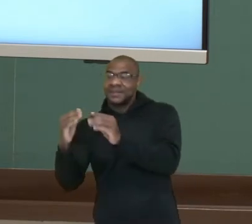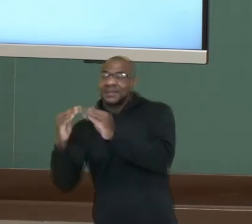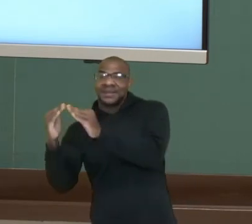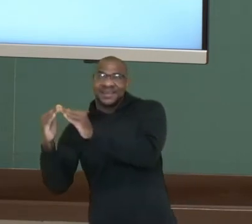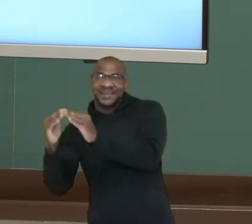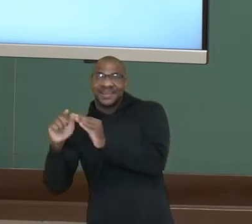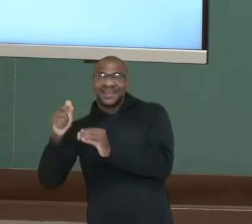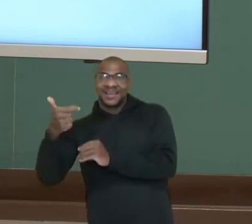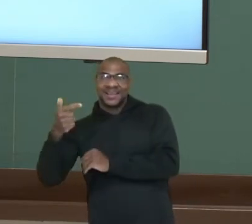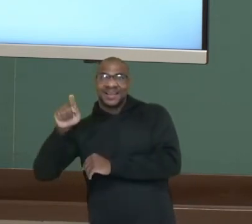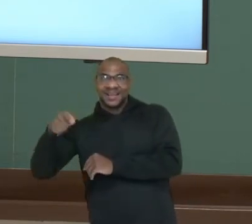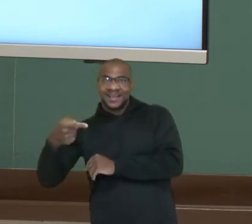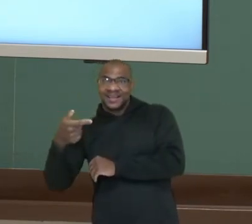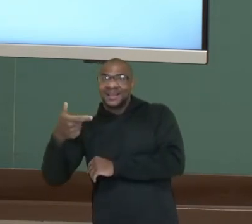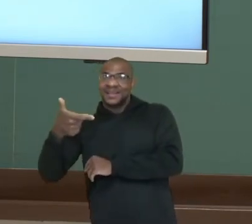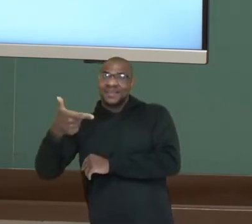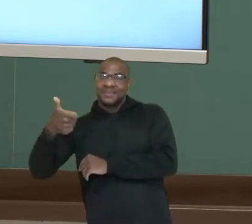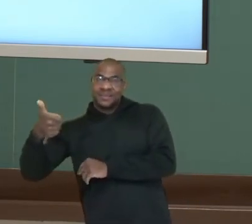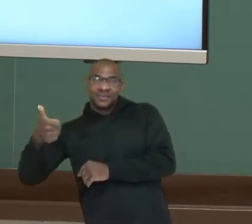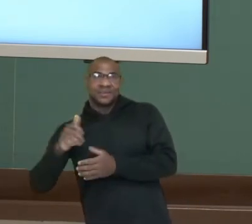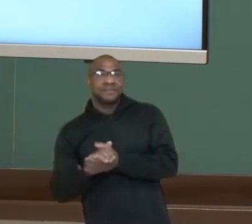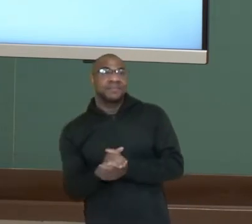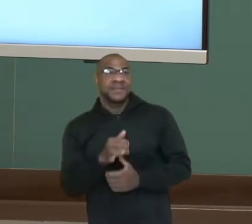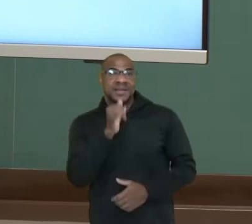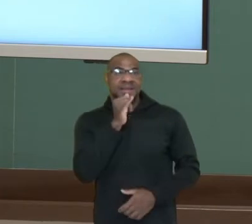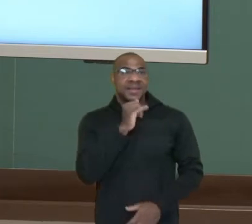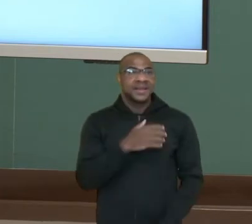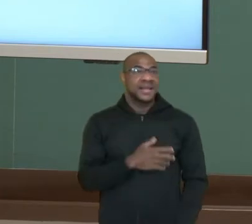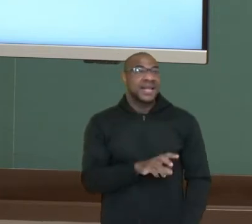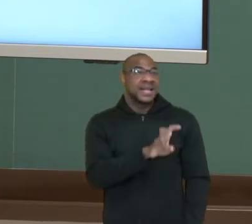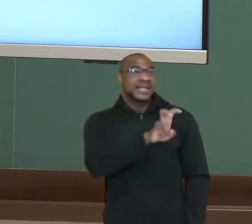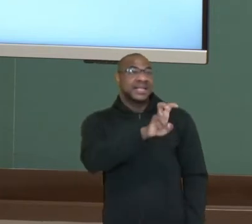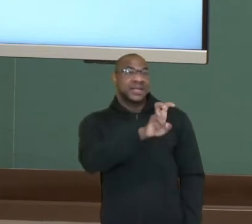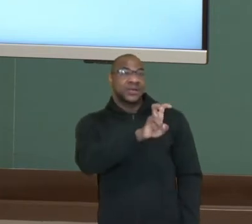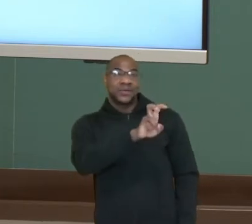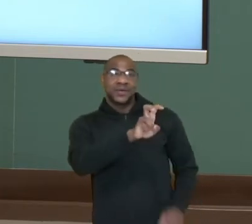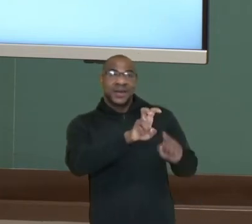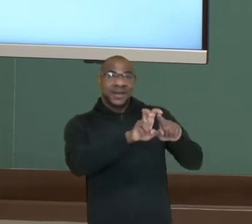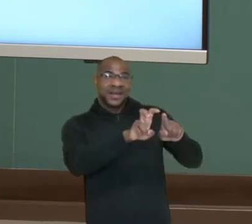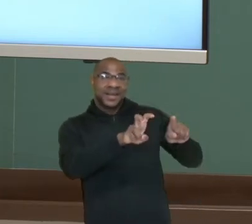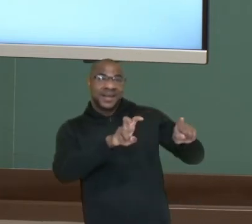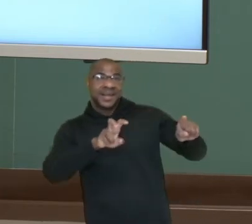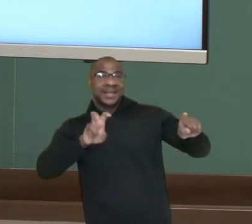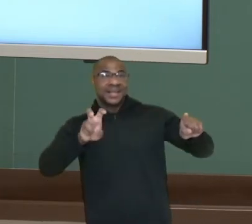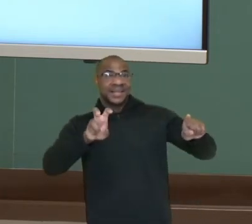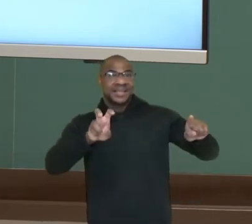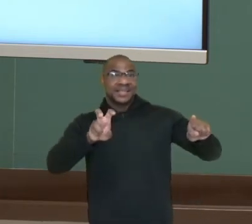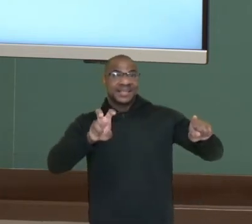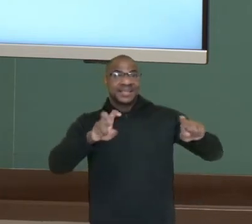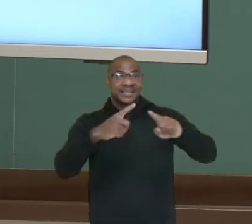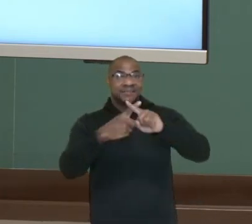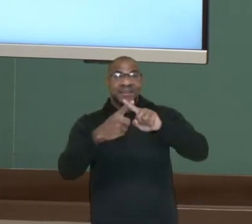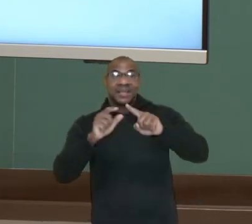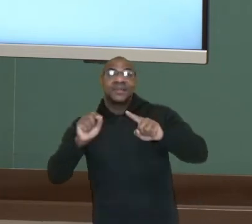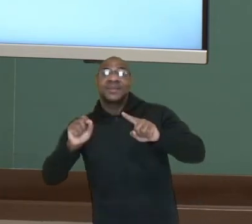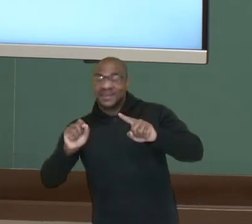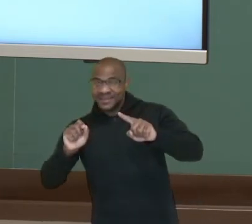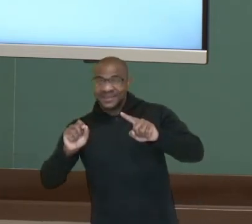Mesma coisa, 5 litros. Se 1 litro é 5,208, 5 litros, 5 vezes